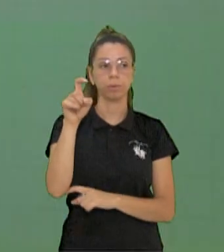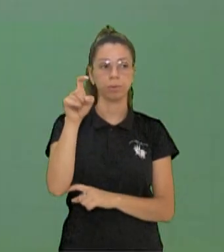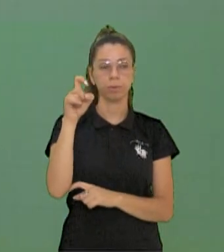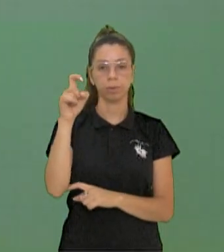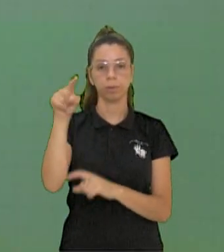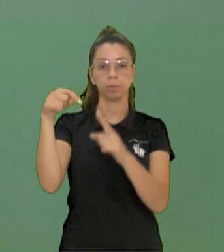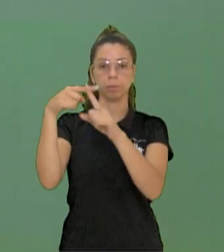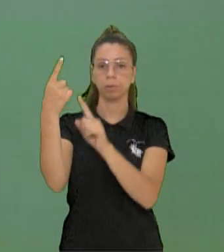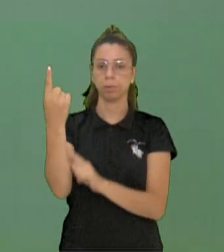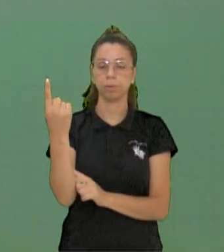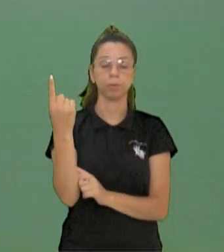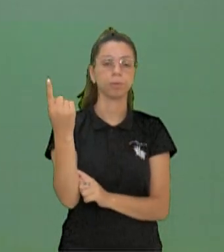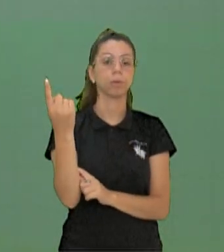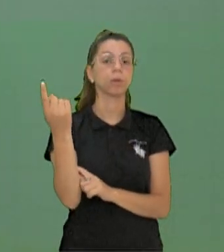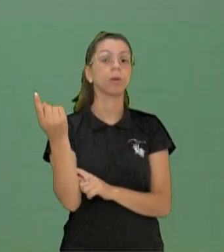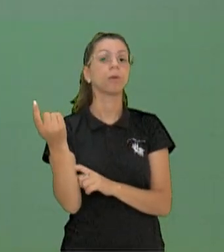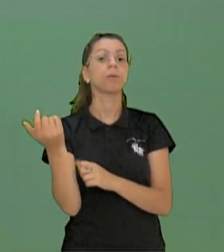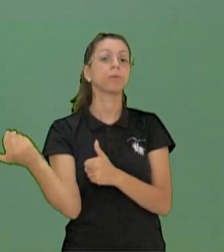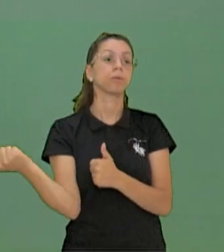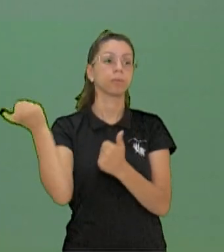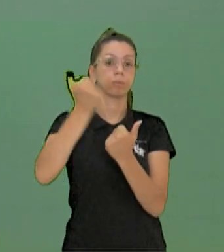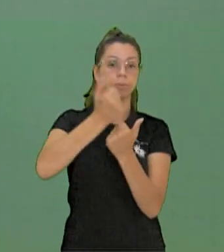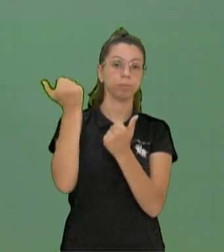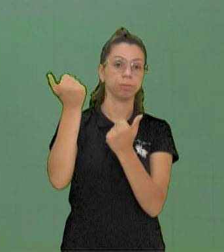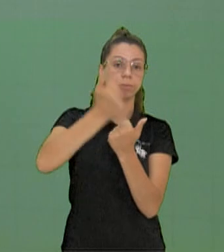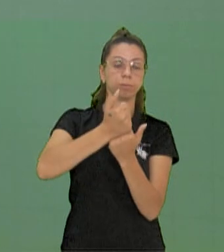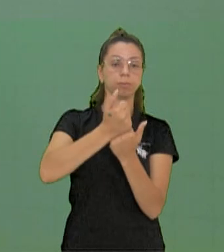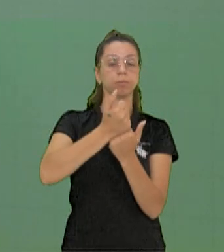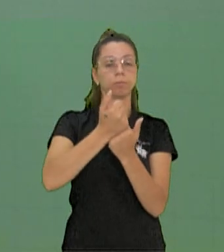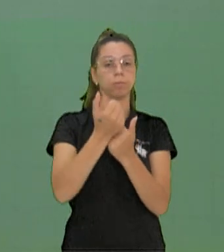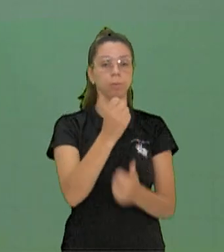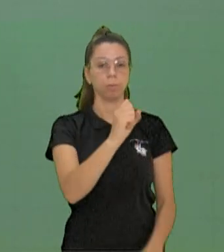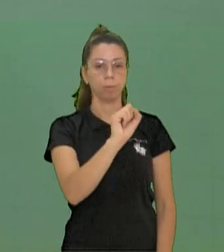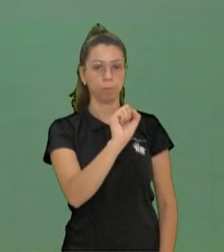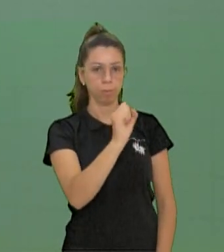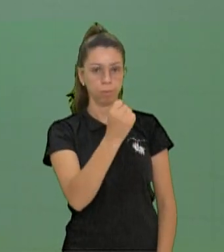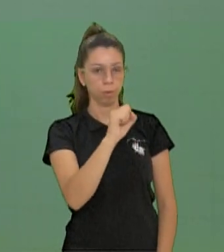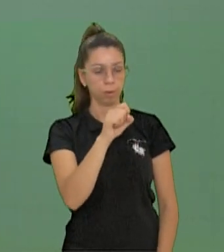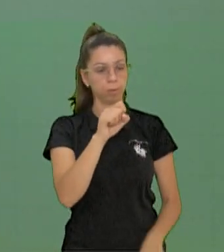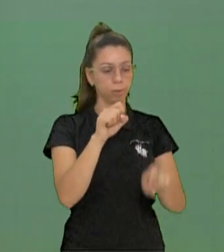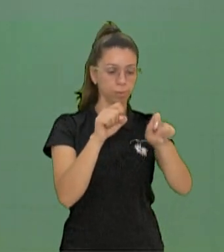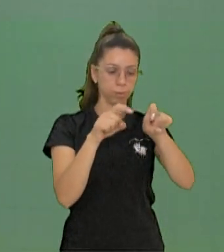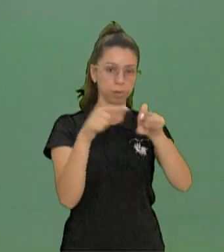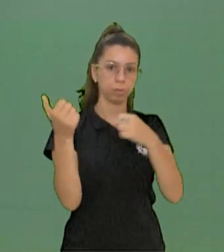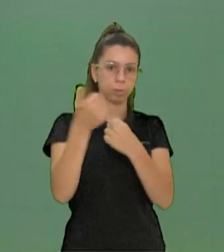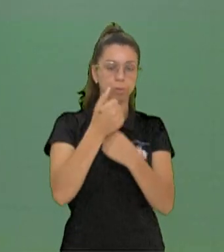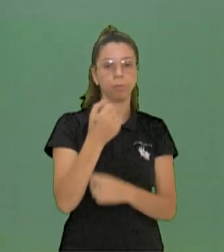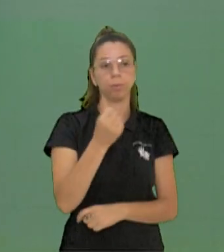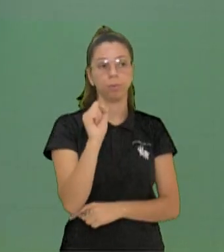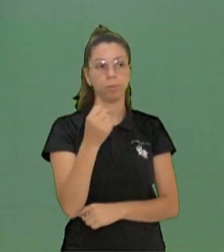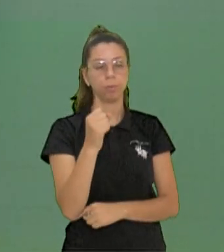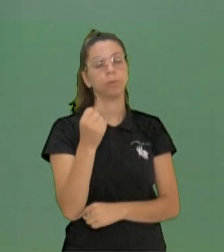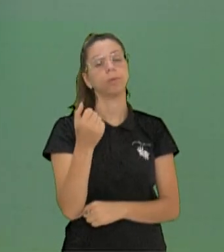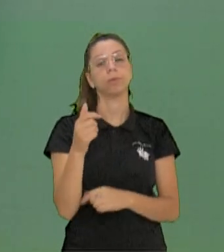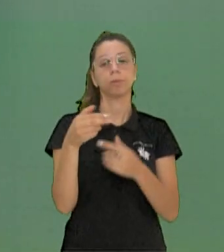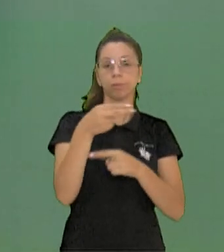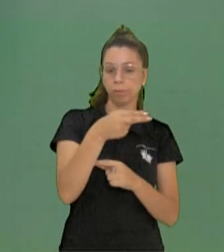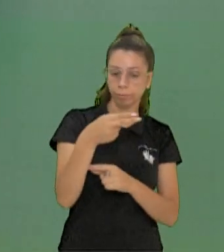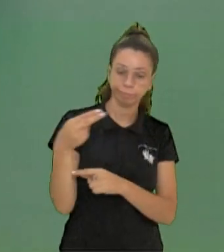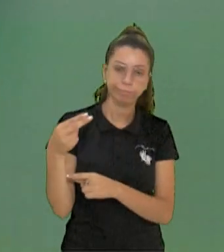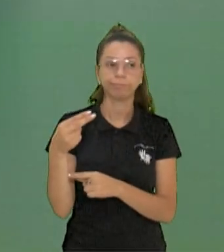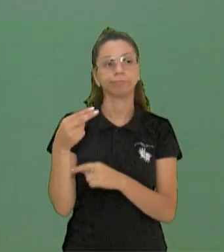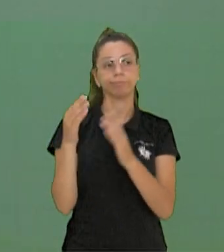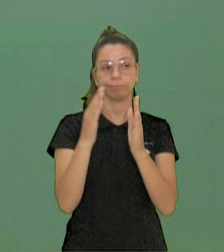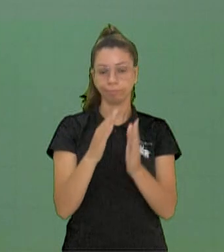substituir a função f de x pelo valor esperado, que é o 8. E aí escreve de novo 8 igual a